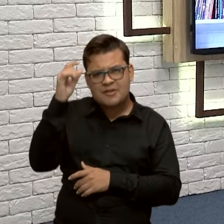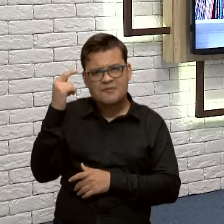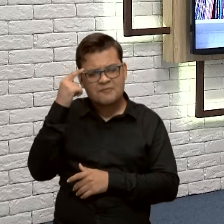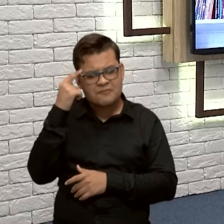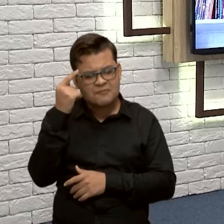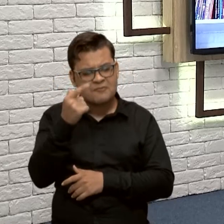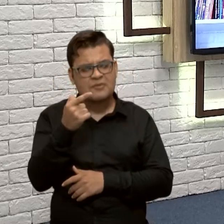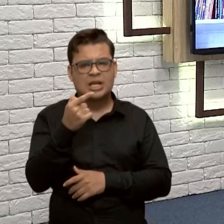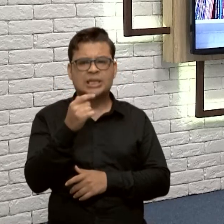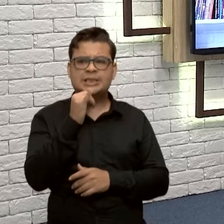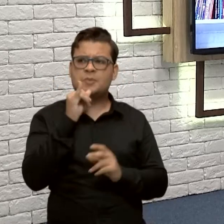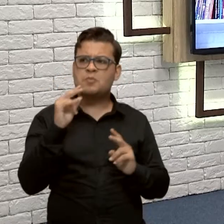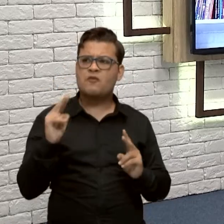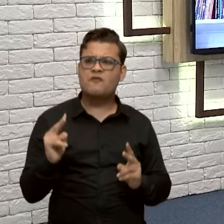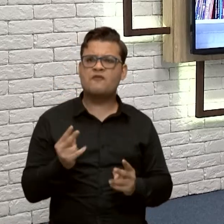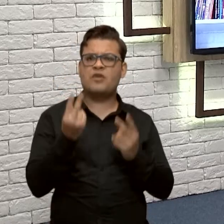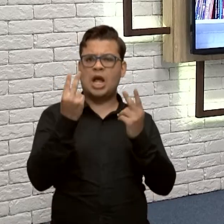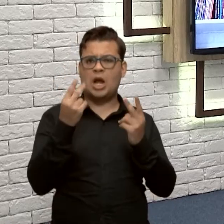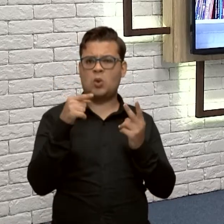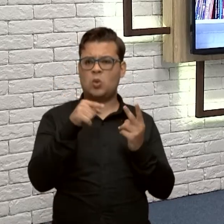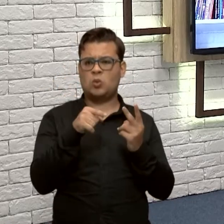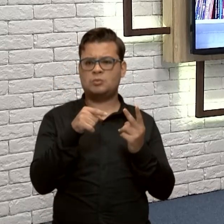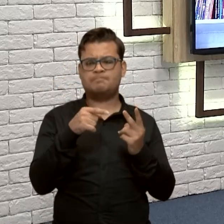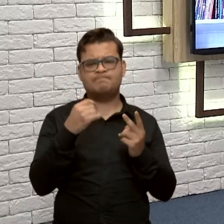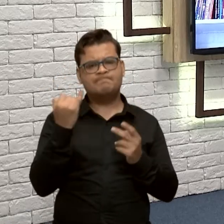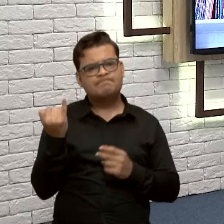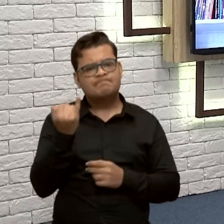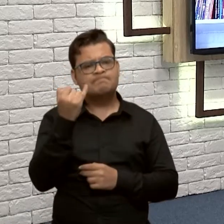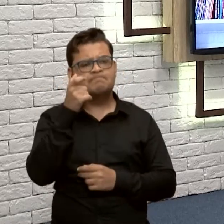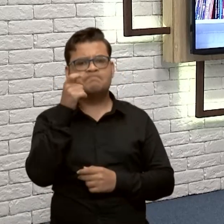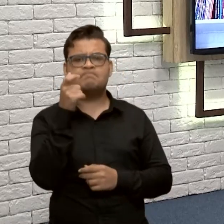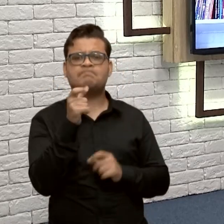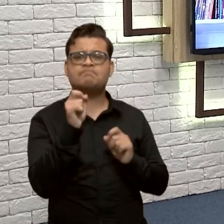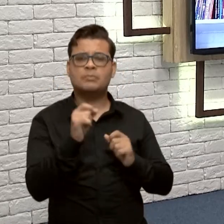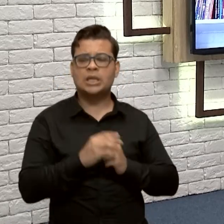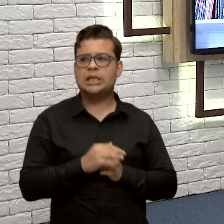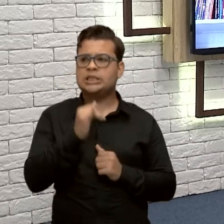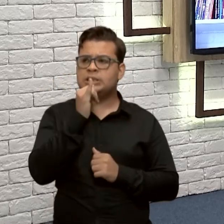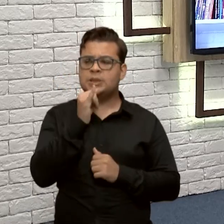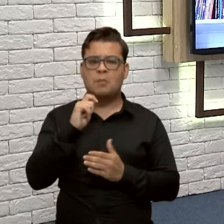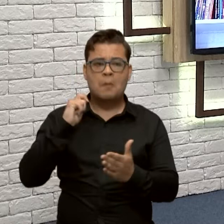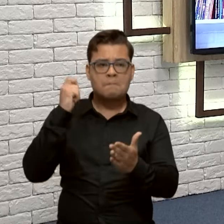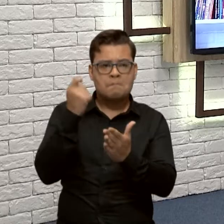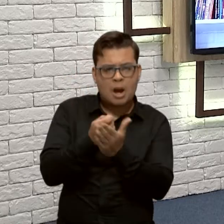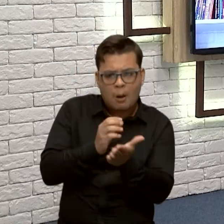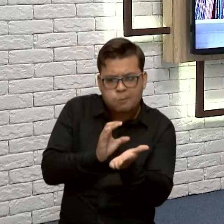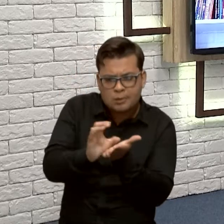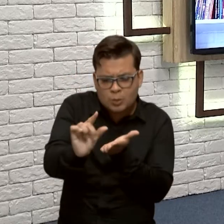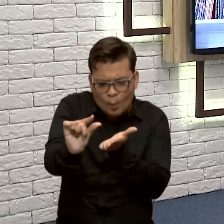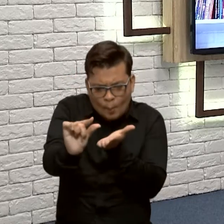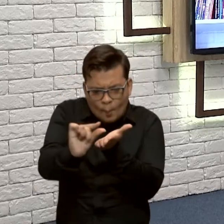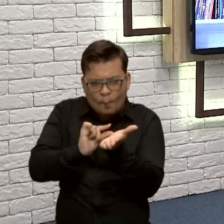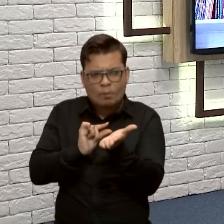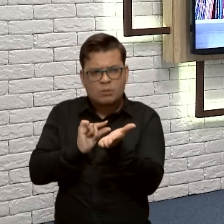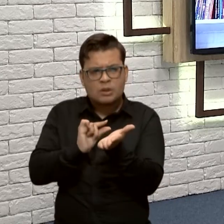a gente vê essa vantagem de ter um pouco do dinheiro de volta, isso pesa na hora da compra, na hora de escolher o lugar. Tem o